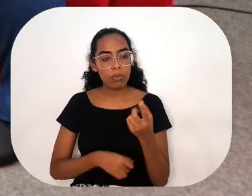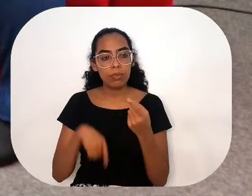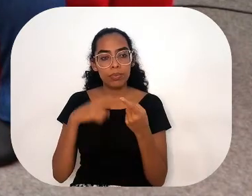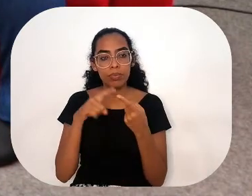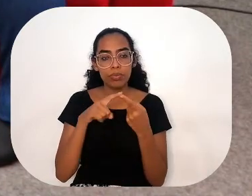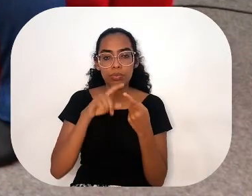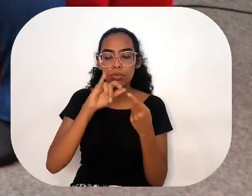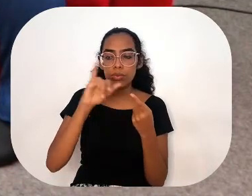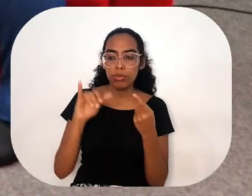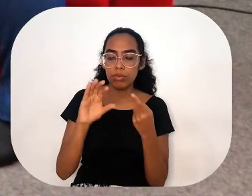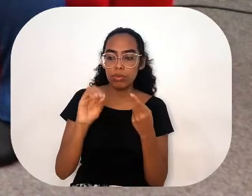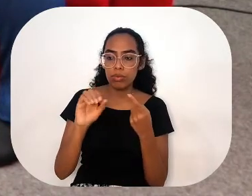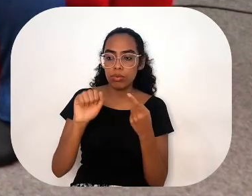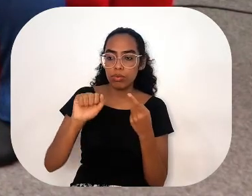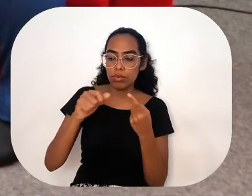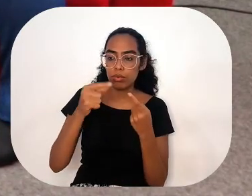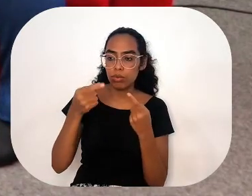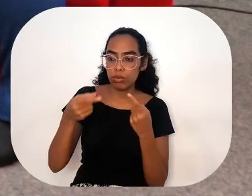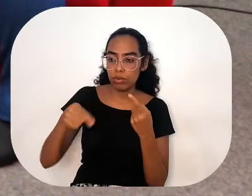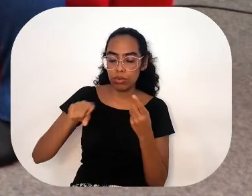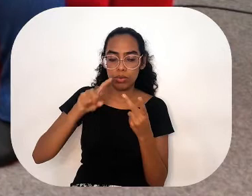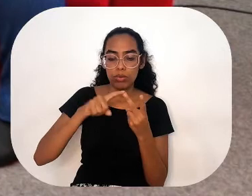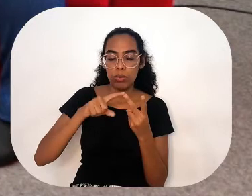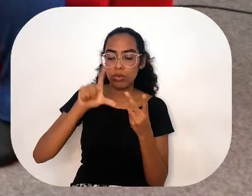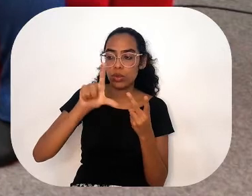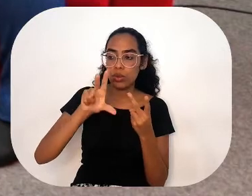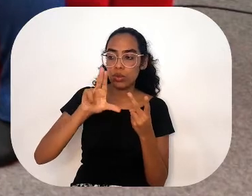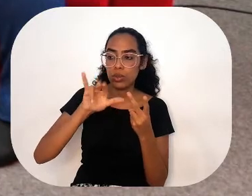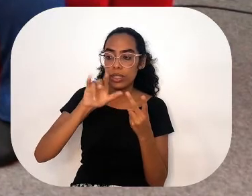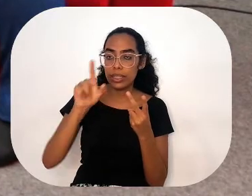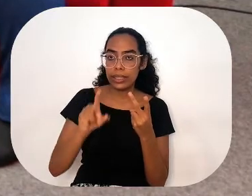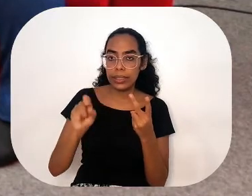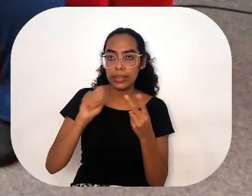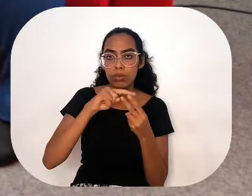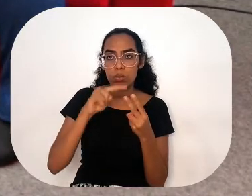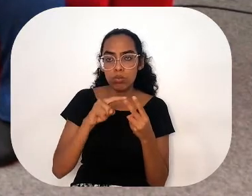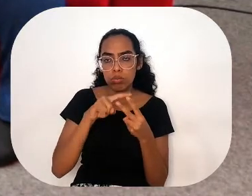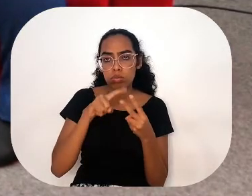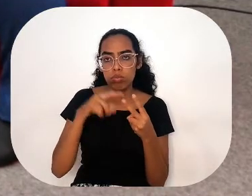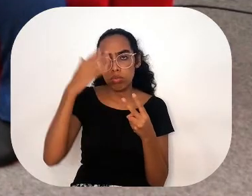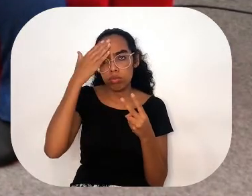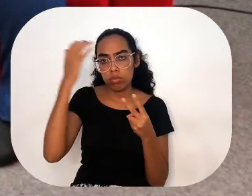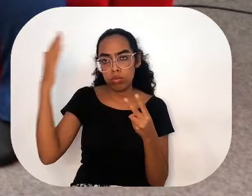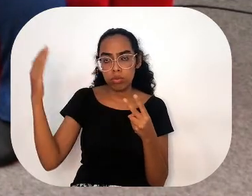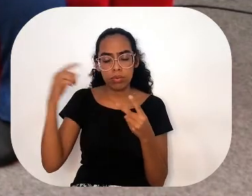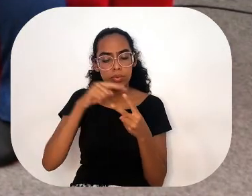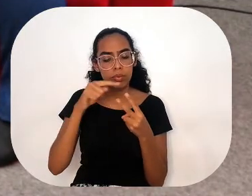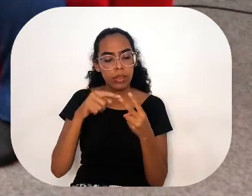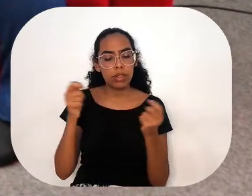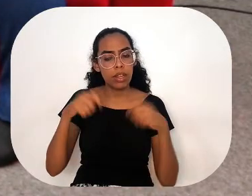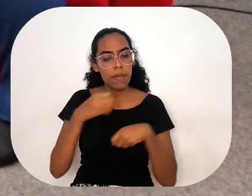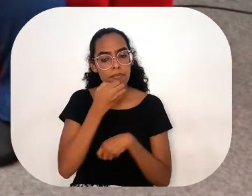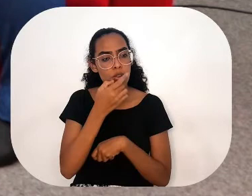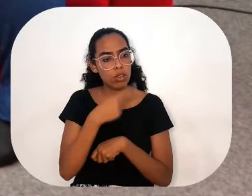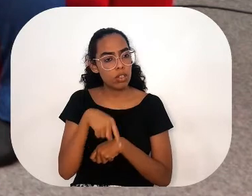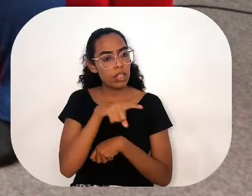de serem lidos como é o caso do João Gilberto noll e o Luiz ruffato então a gente pode a Raquel de